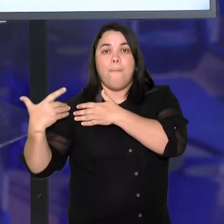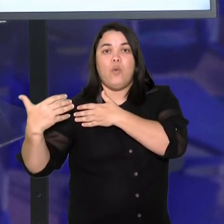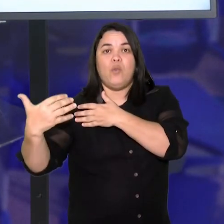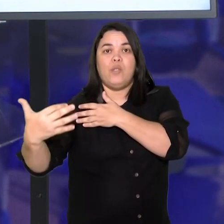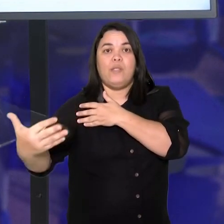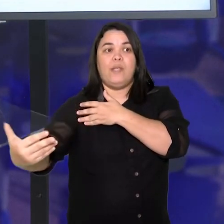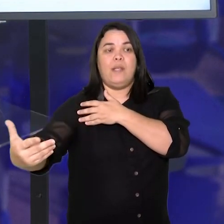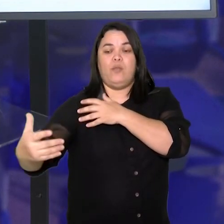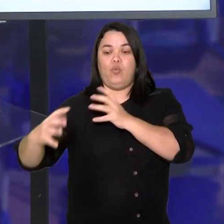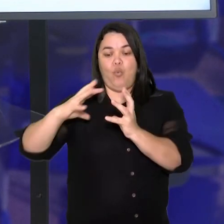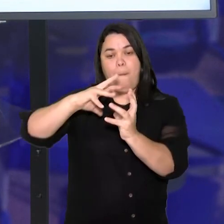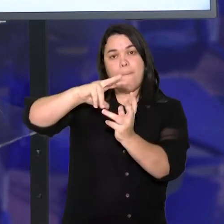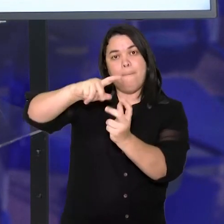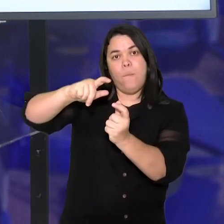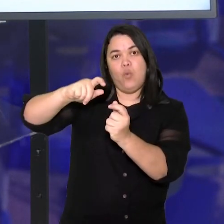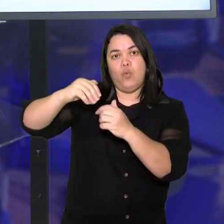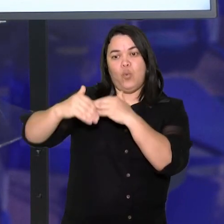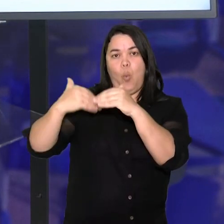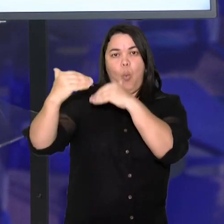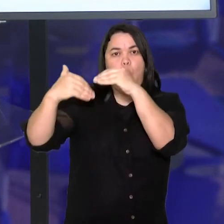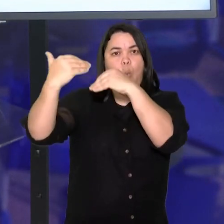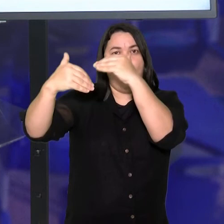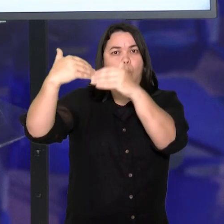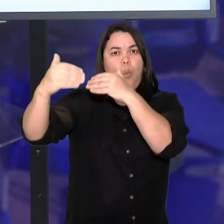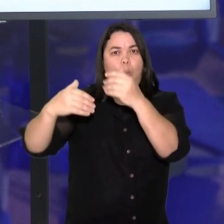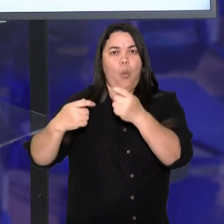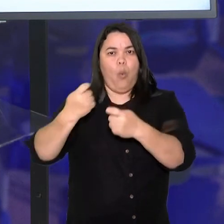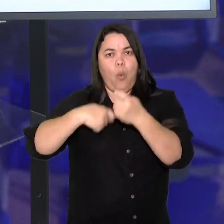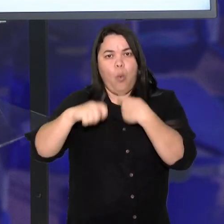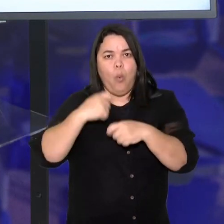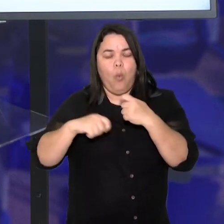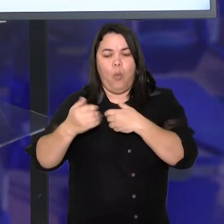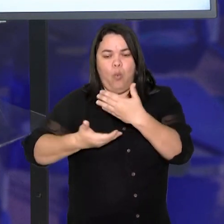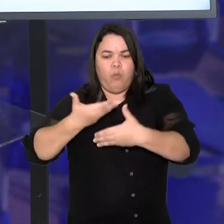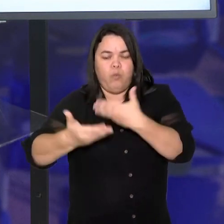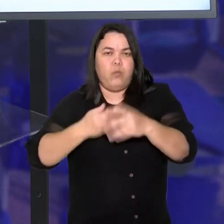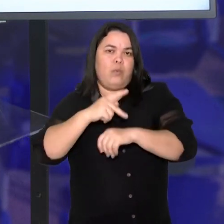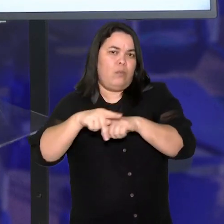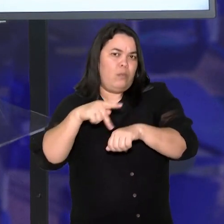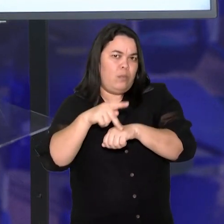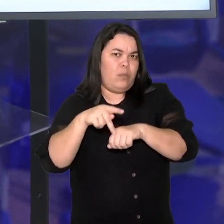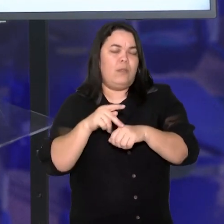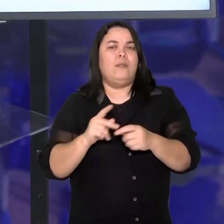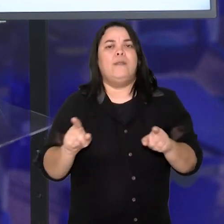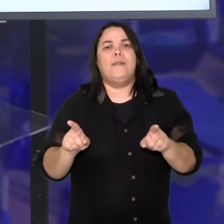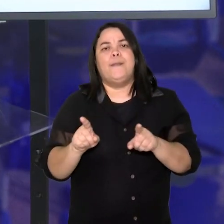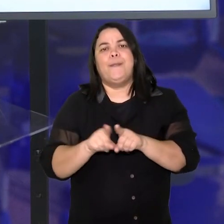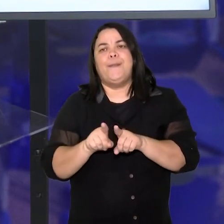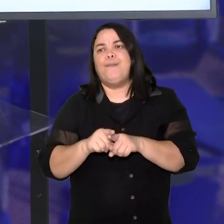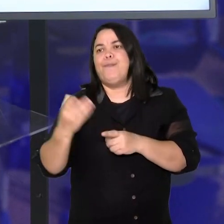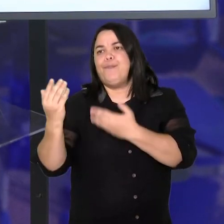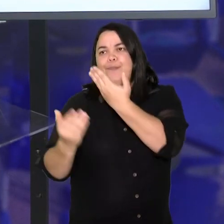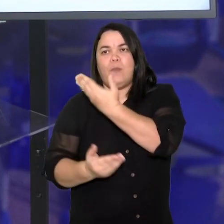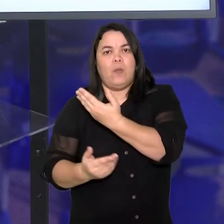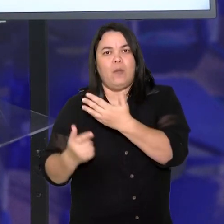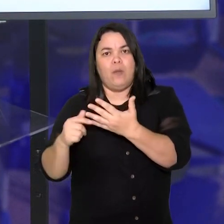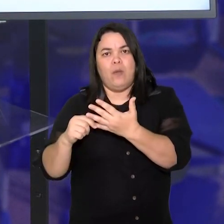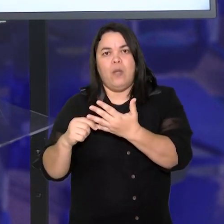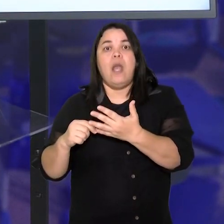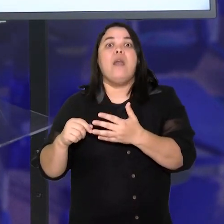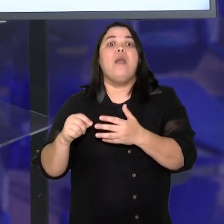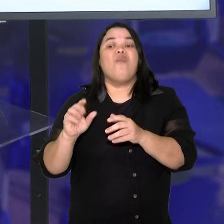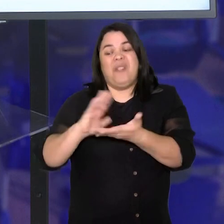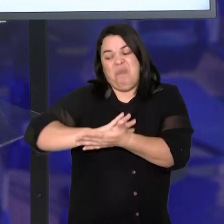econômica, cultural e social entre os povos, né, e entre os países. E a xenofobia é essas atitudes e preconceitos